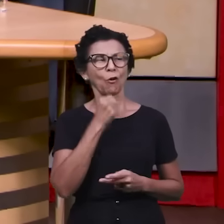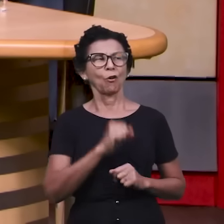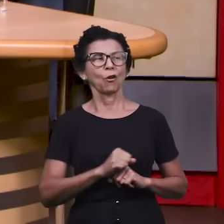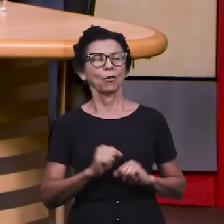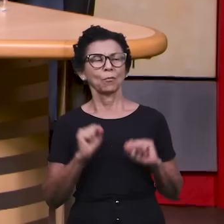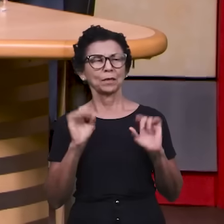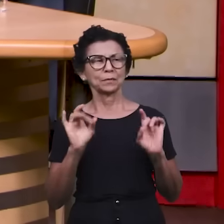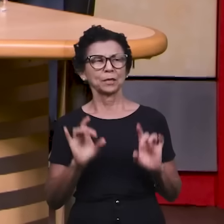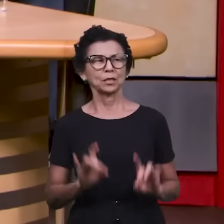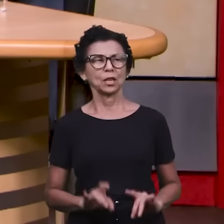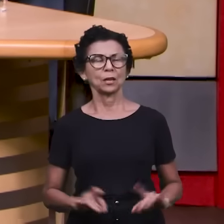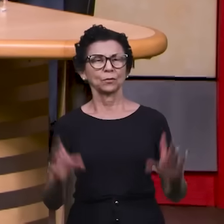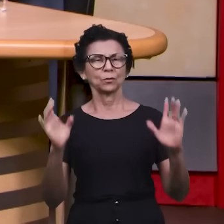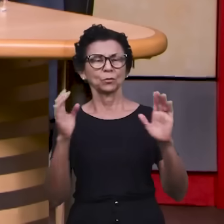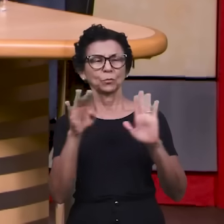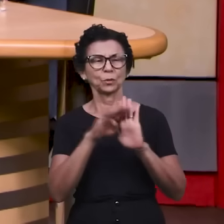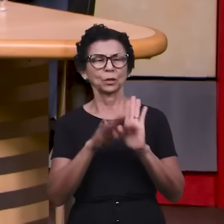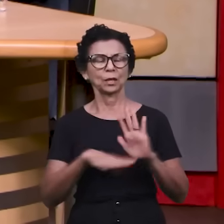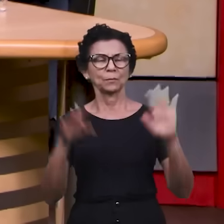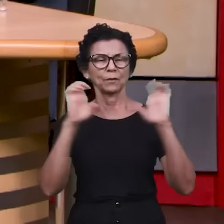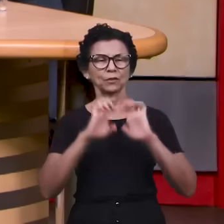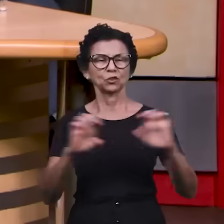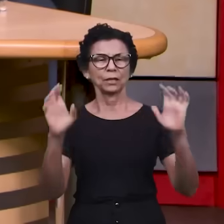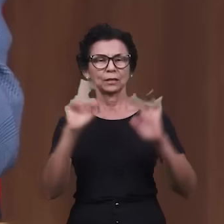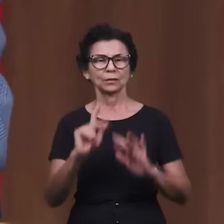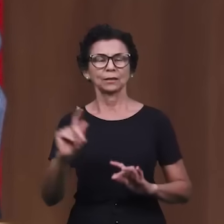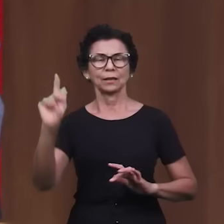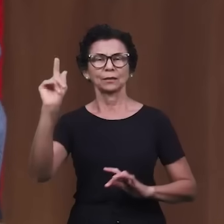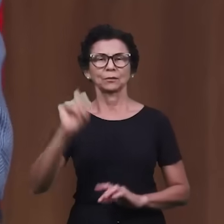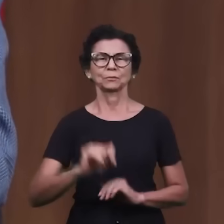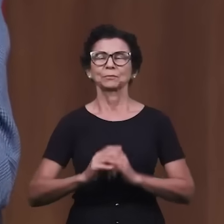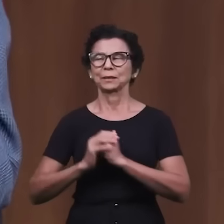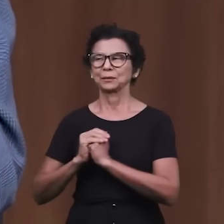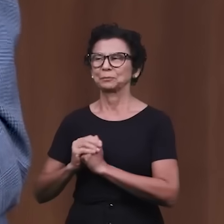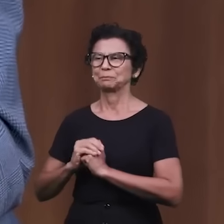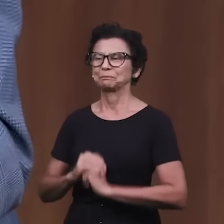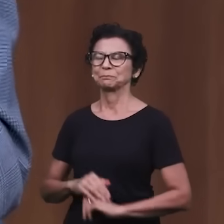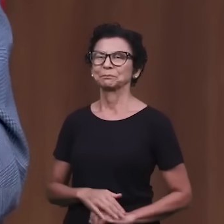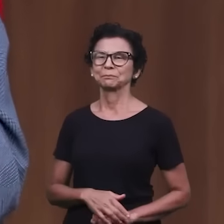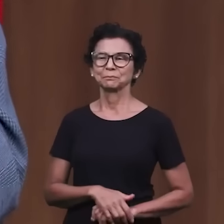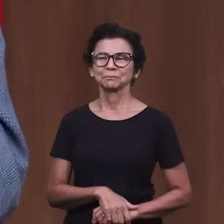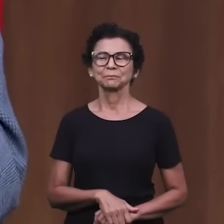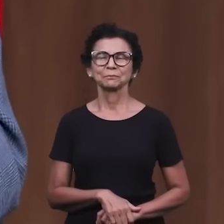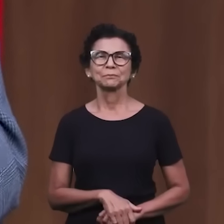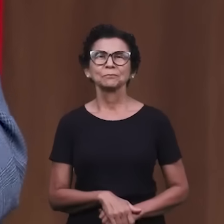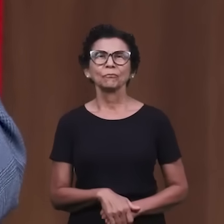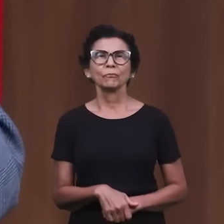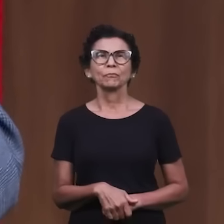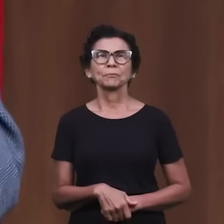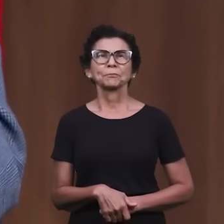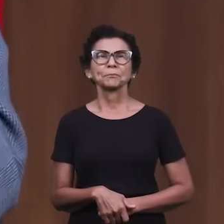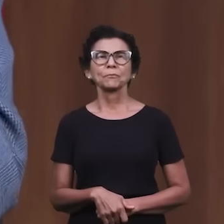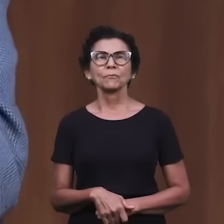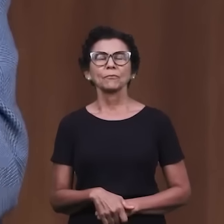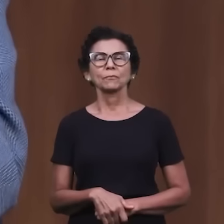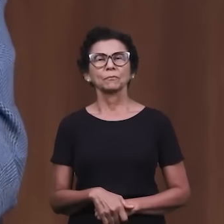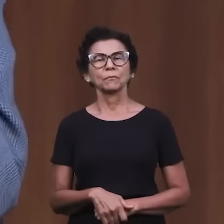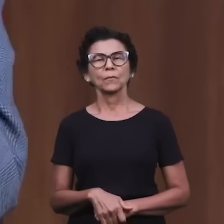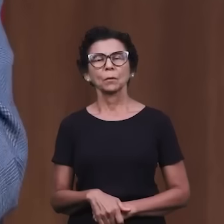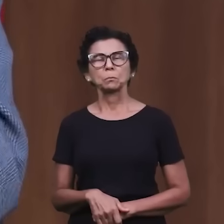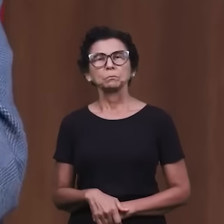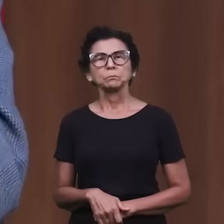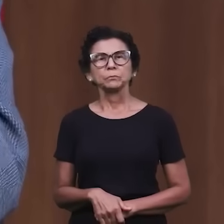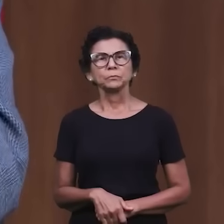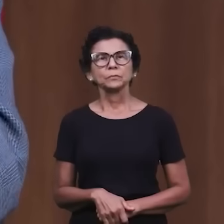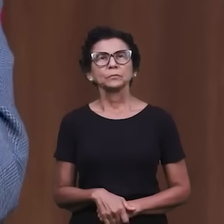é eterno, Sérgio. Amém. Então, bem, nós vamos começar nesse